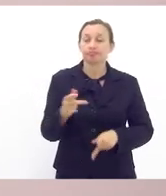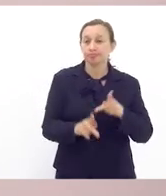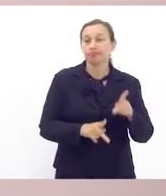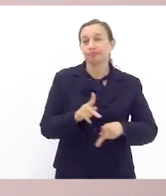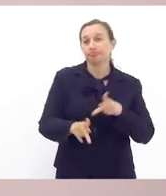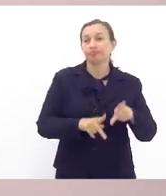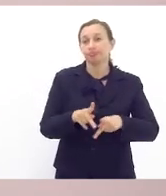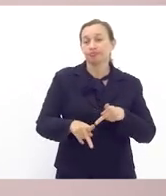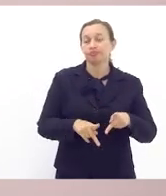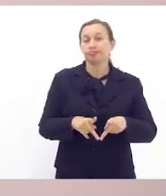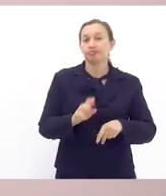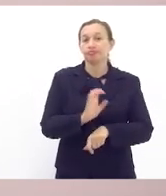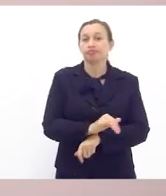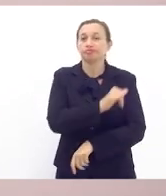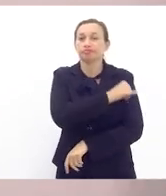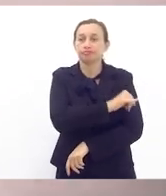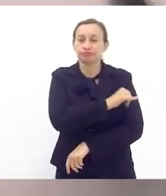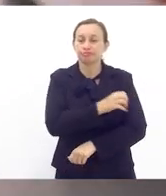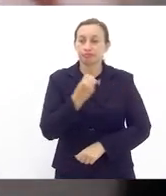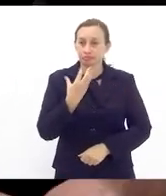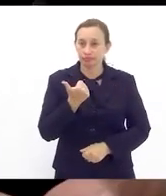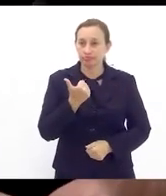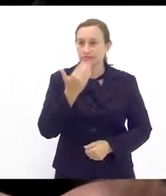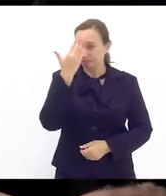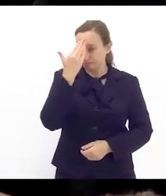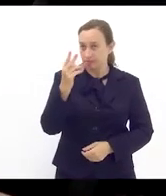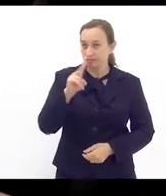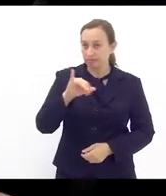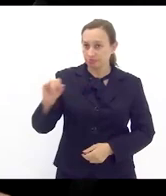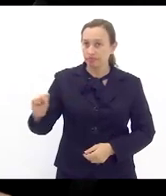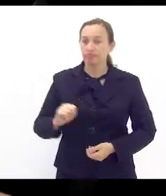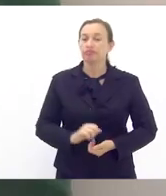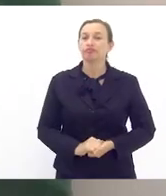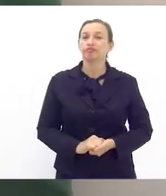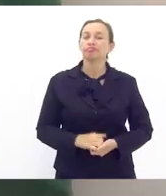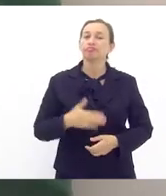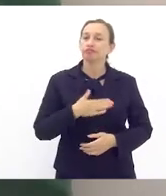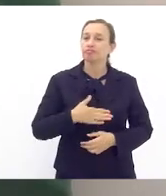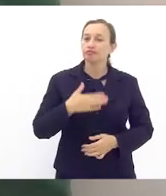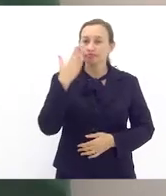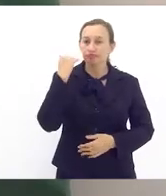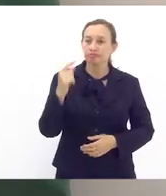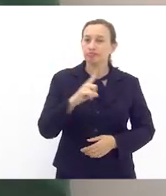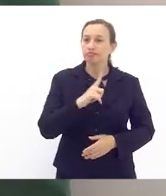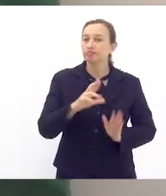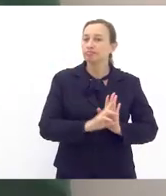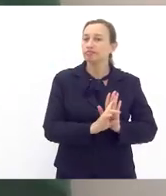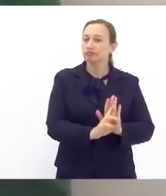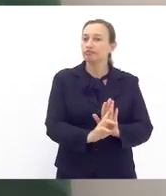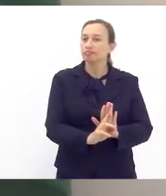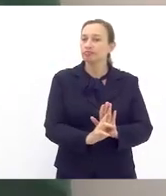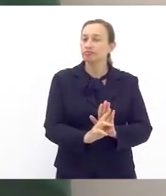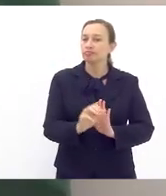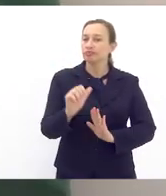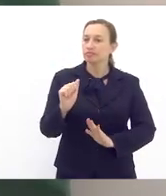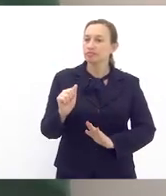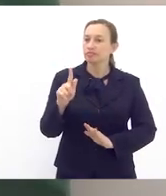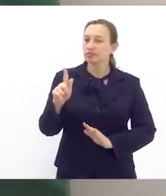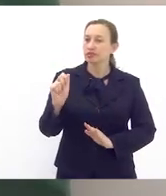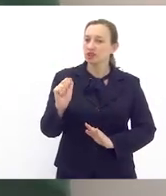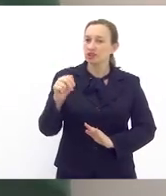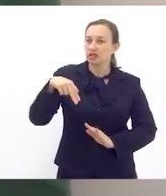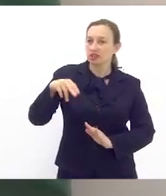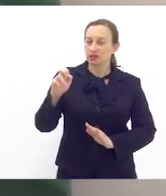o estado do Rio de Janeiro gostaria de saber se tem algum representante da agemersa